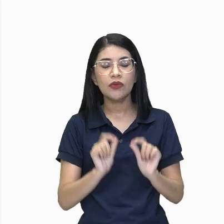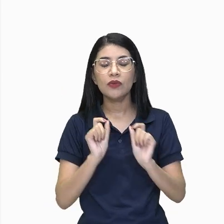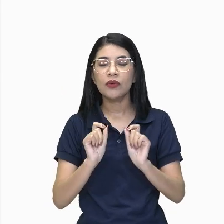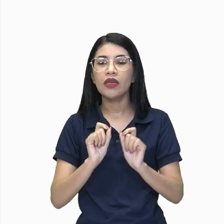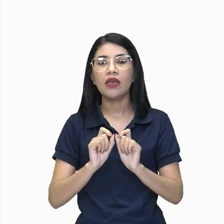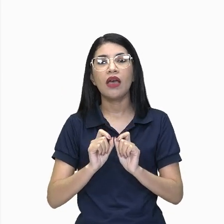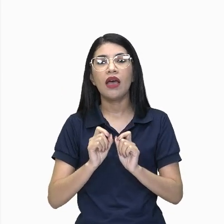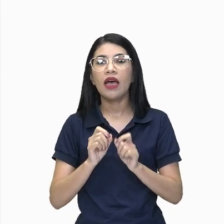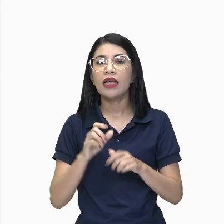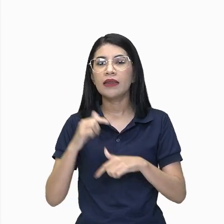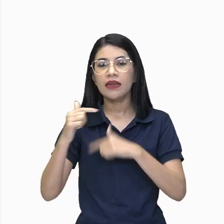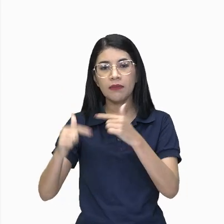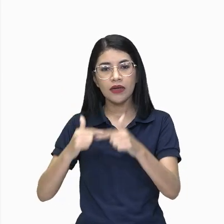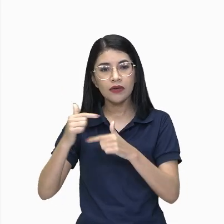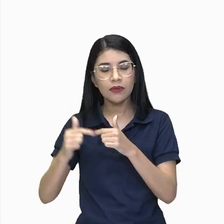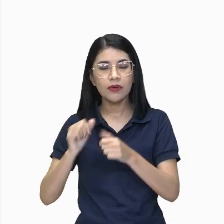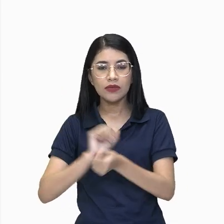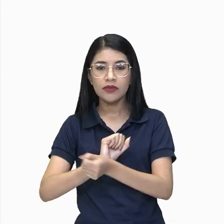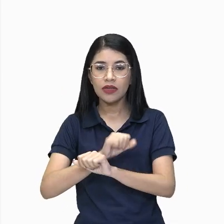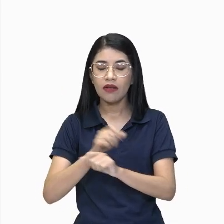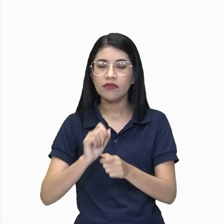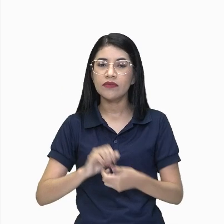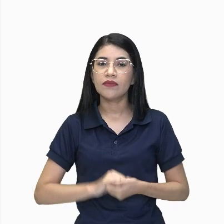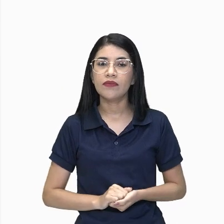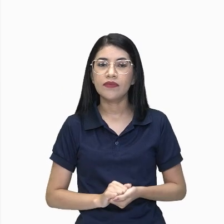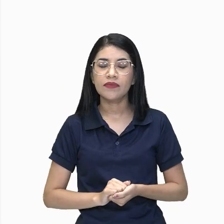disponibilidade de mão de obra naquele momento. Vamos adiante.